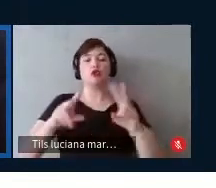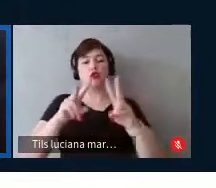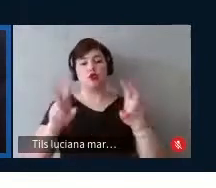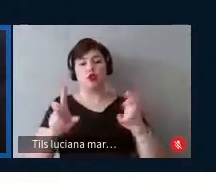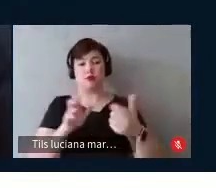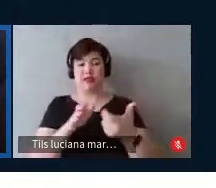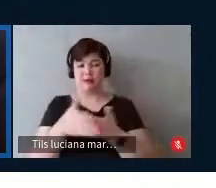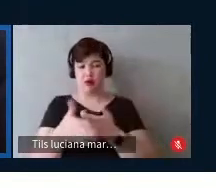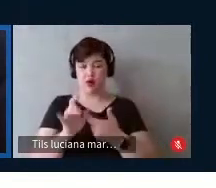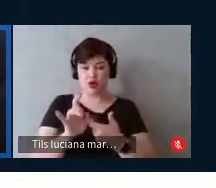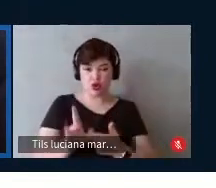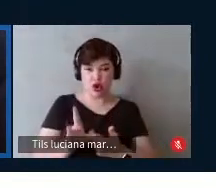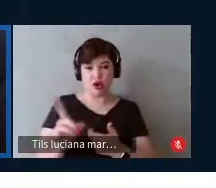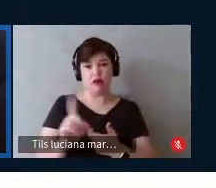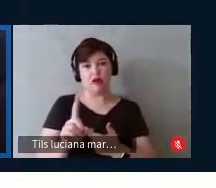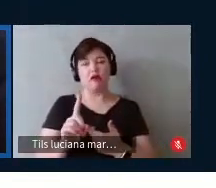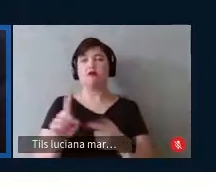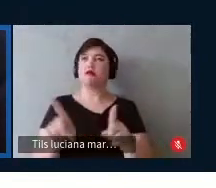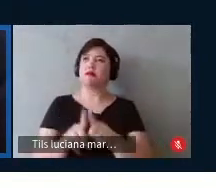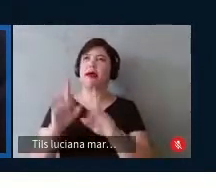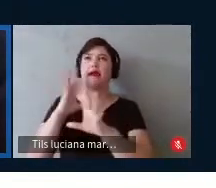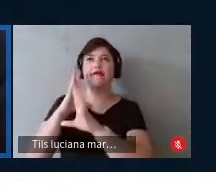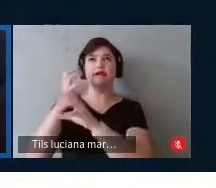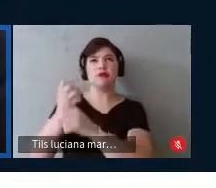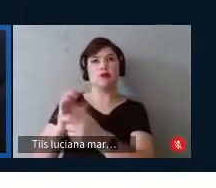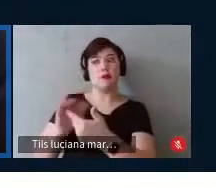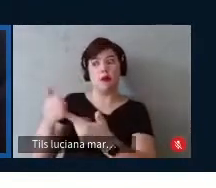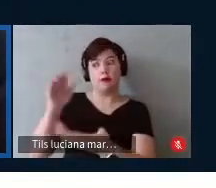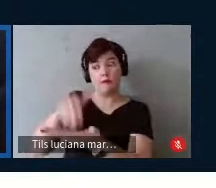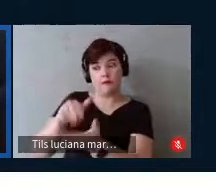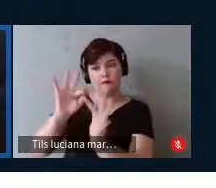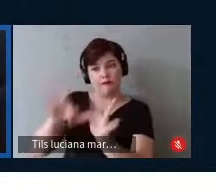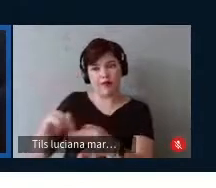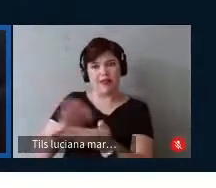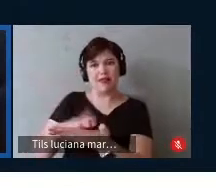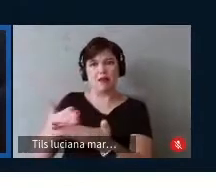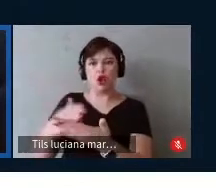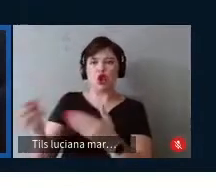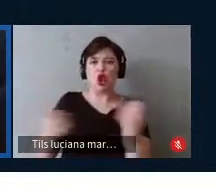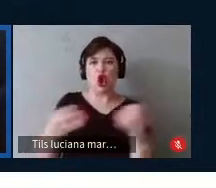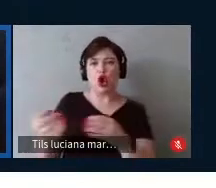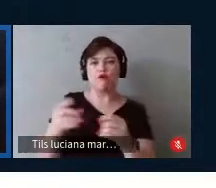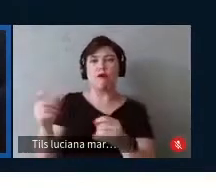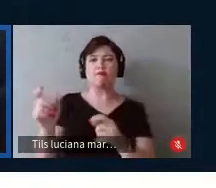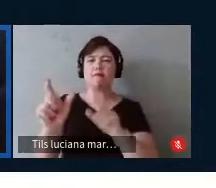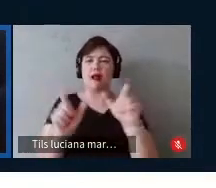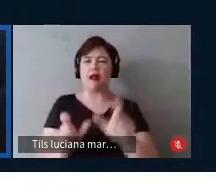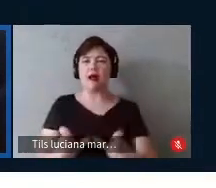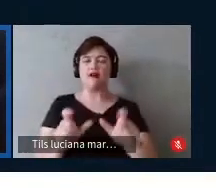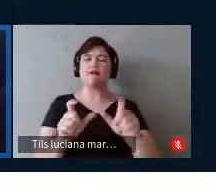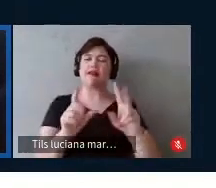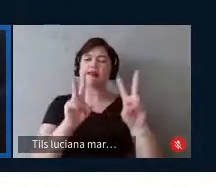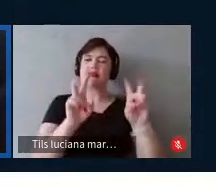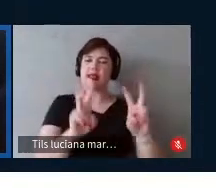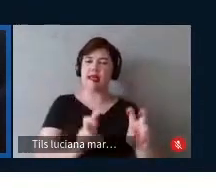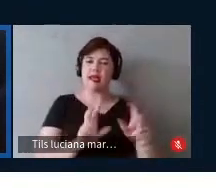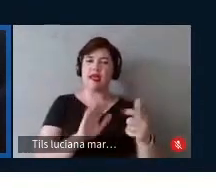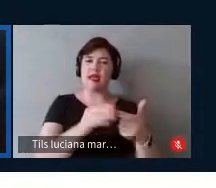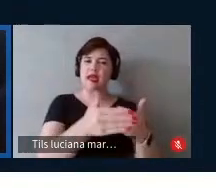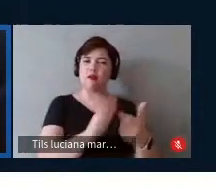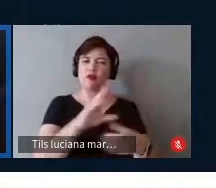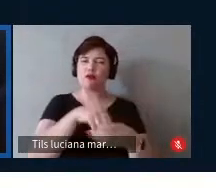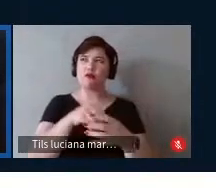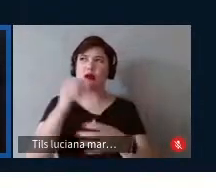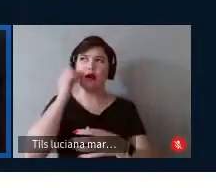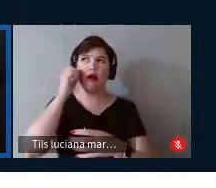terminológicas, com a revisão terminológica ao fim do dia, novas palavras, novos conceitos, novos termos que o intérprete vai